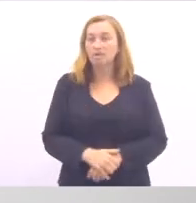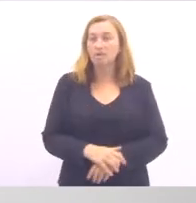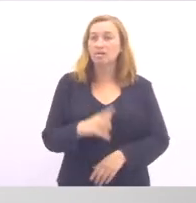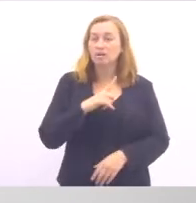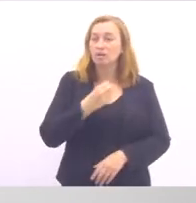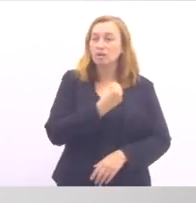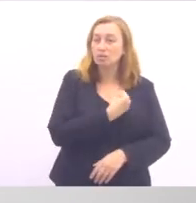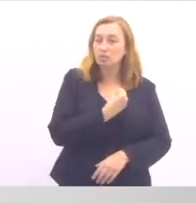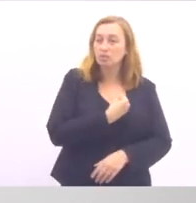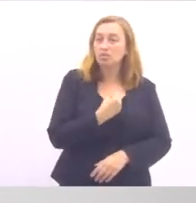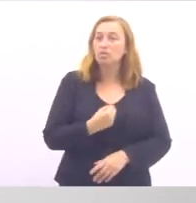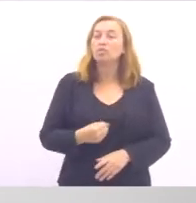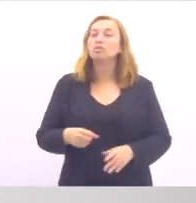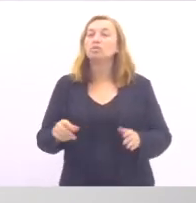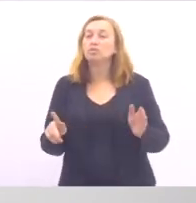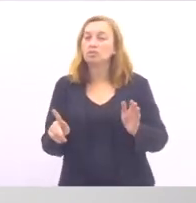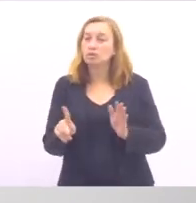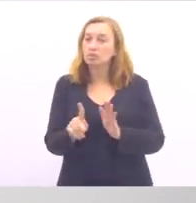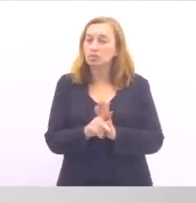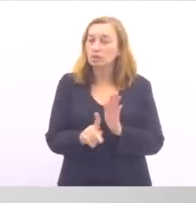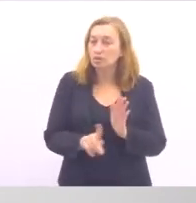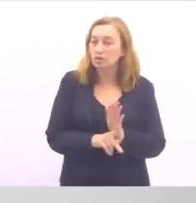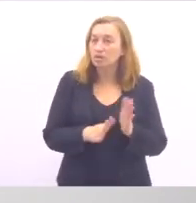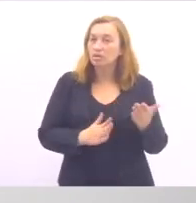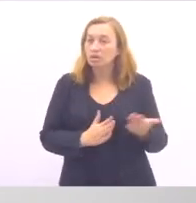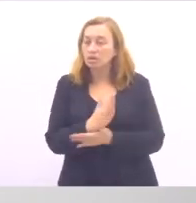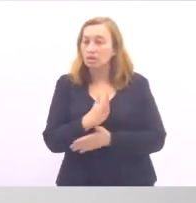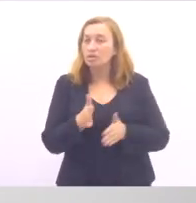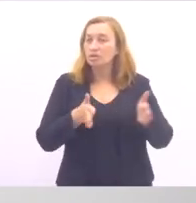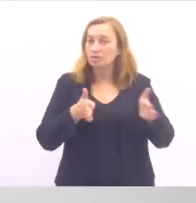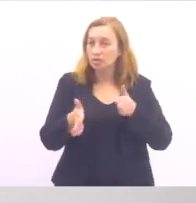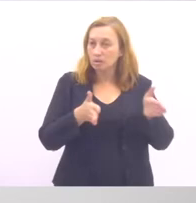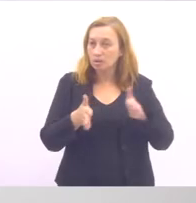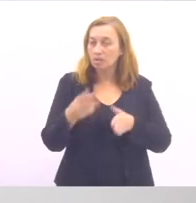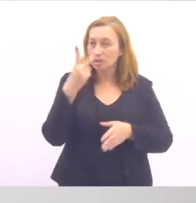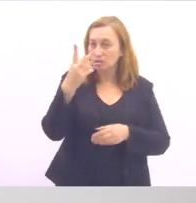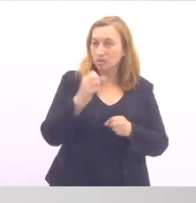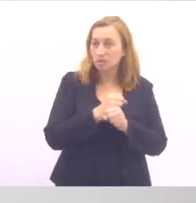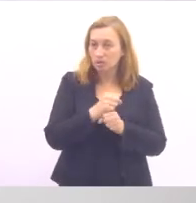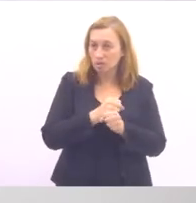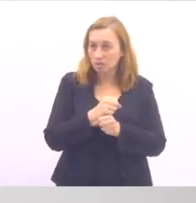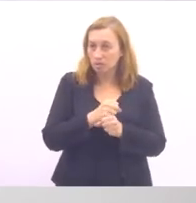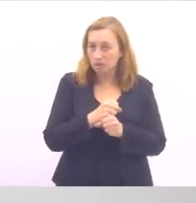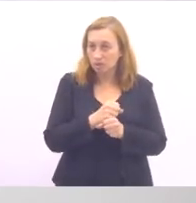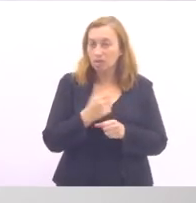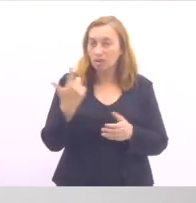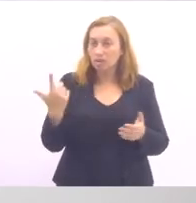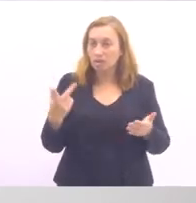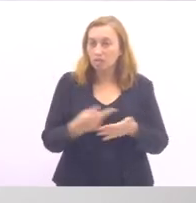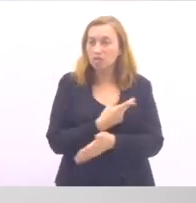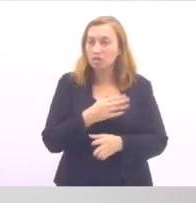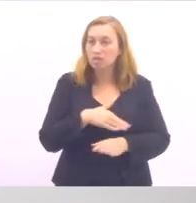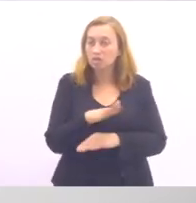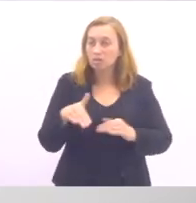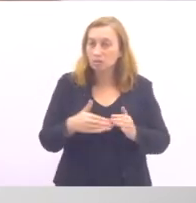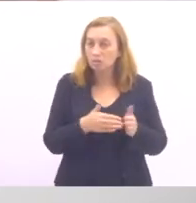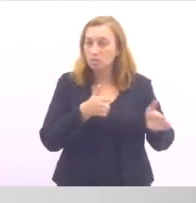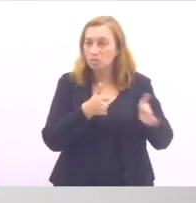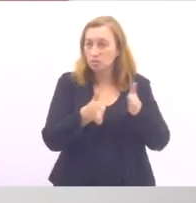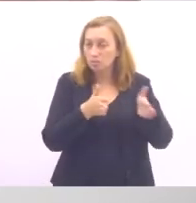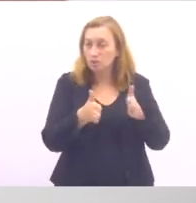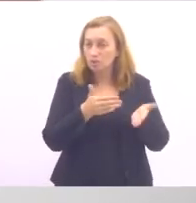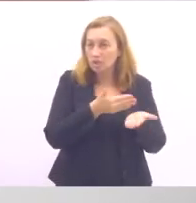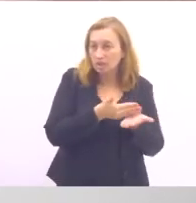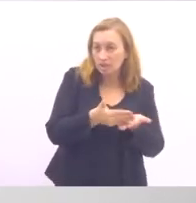número do projeto que foi aprovado. A duração desse programa é de 2 anos, para acontecer todas essas fases, de